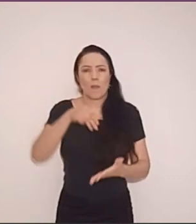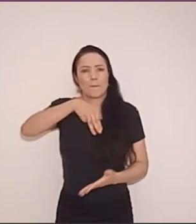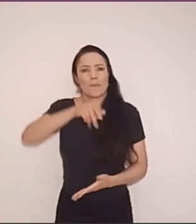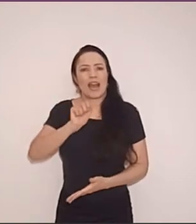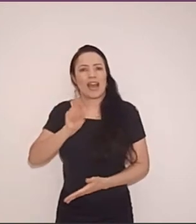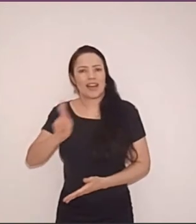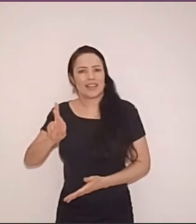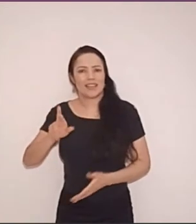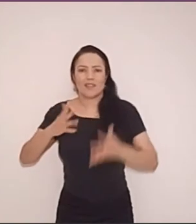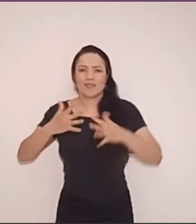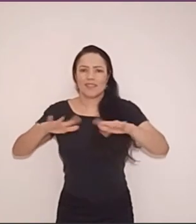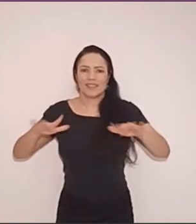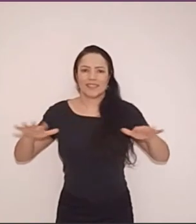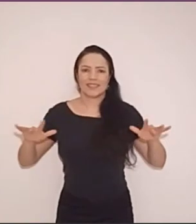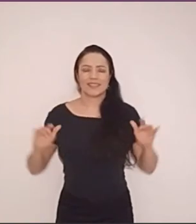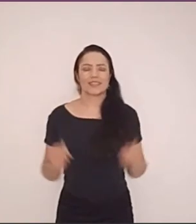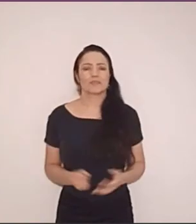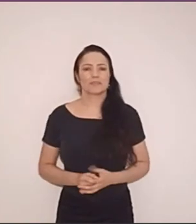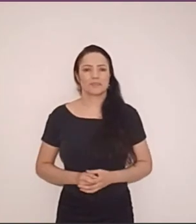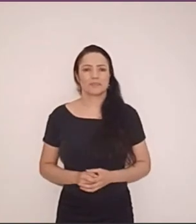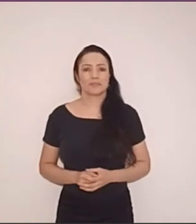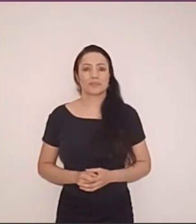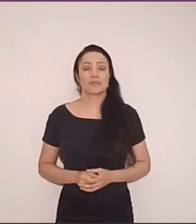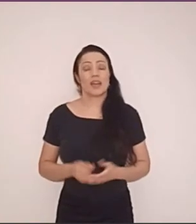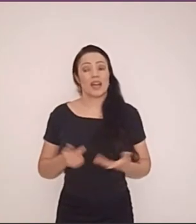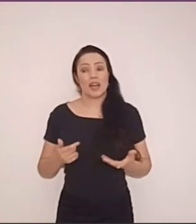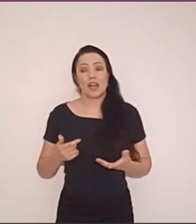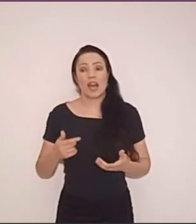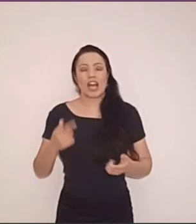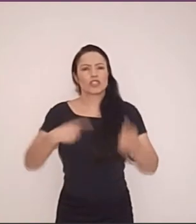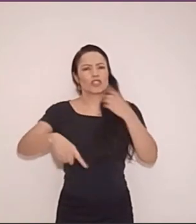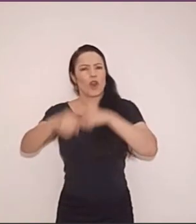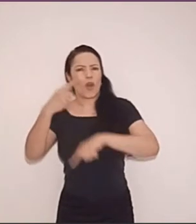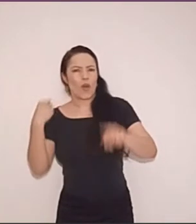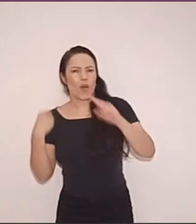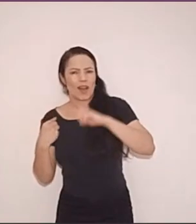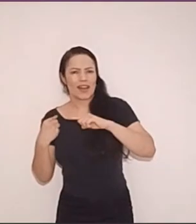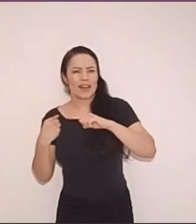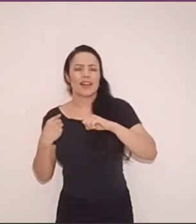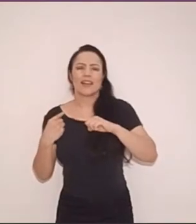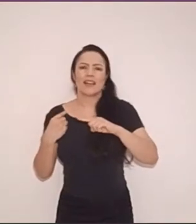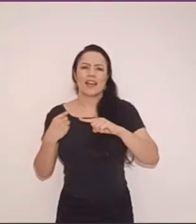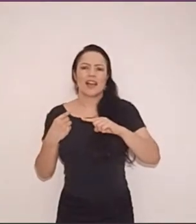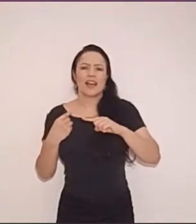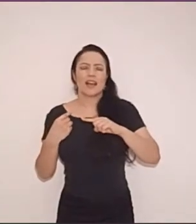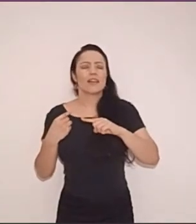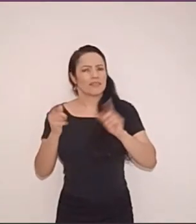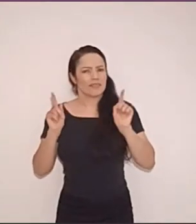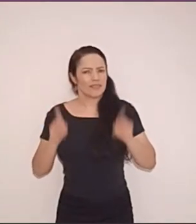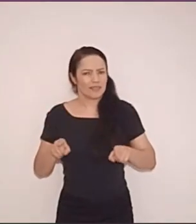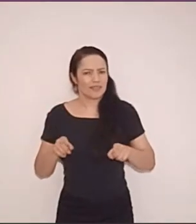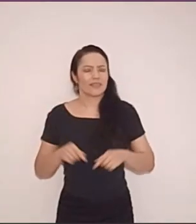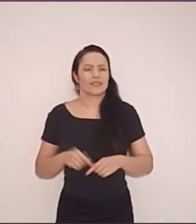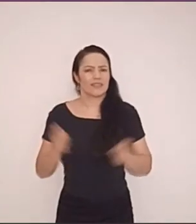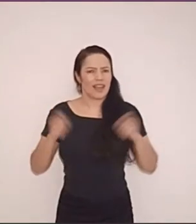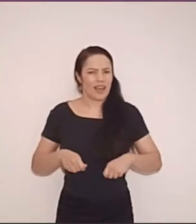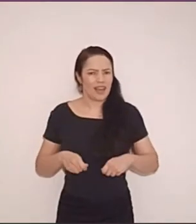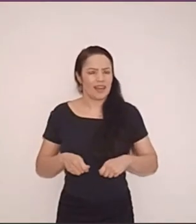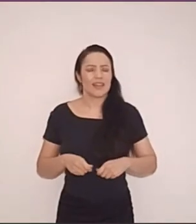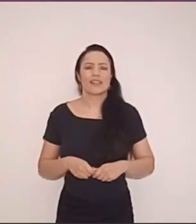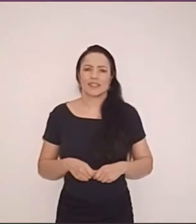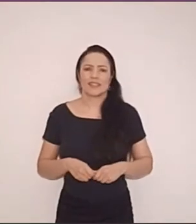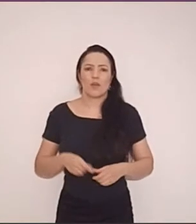mar e parede é diminuir sai do mar entra no rio aí do Rio está no corre-corre E aí vai